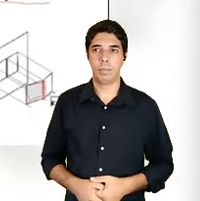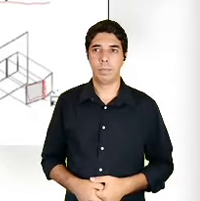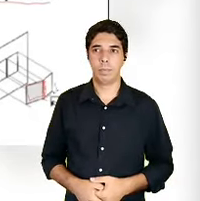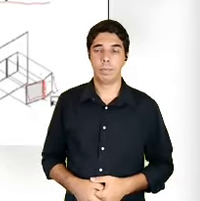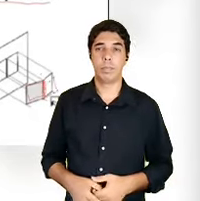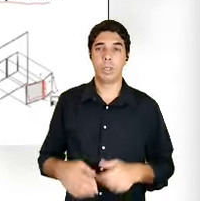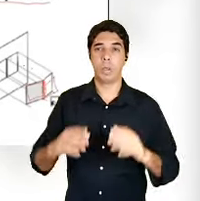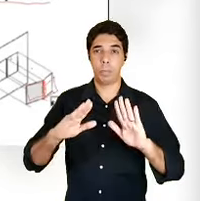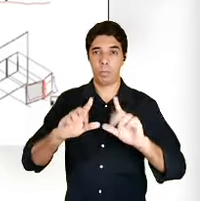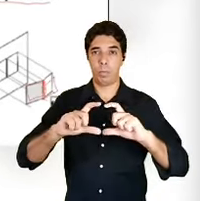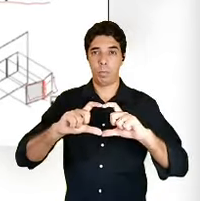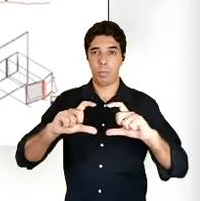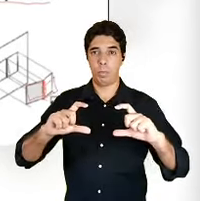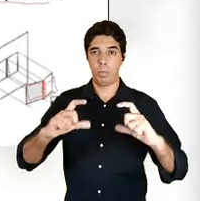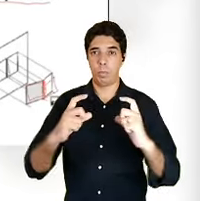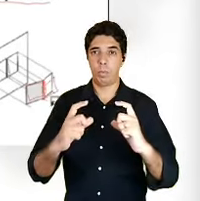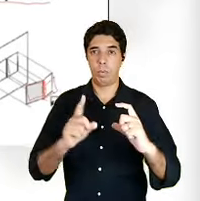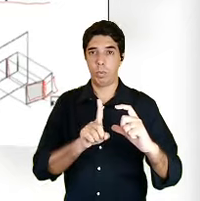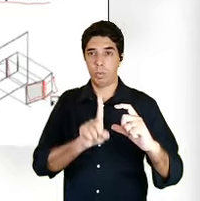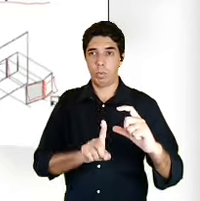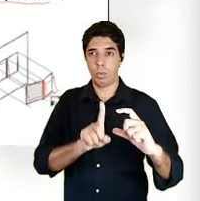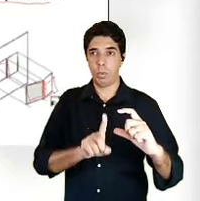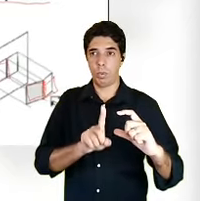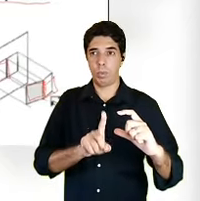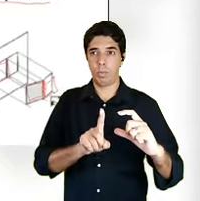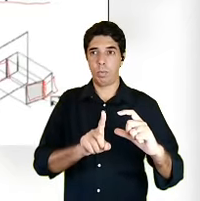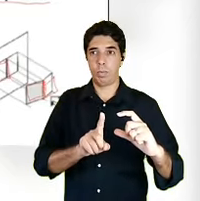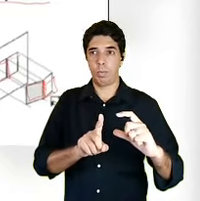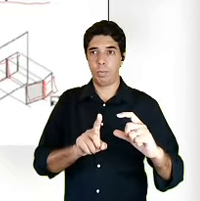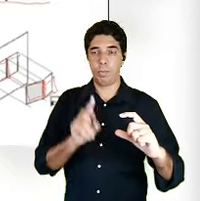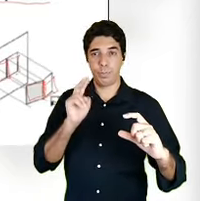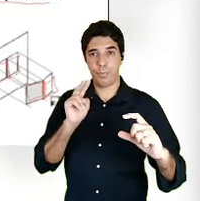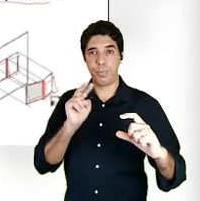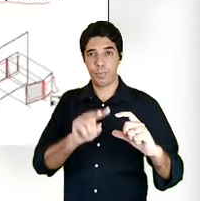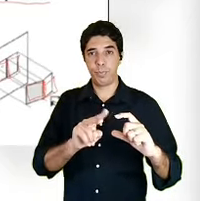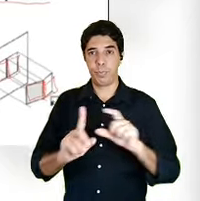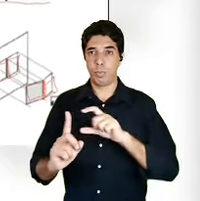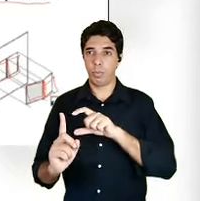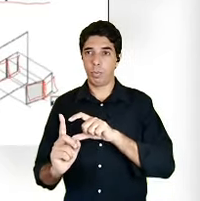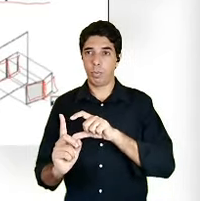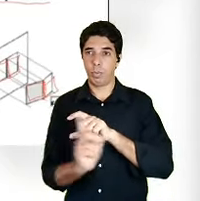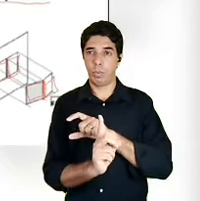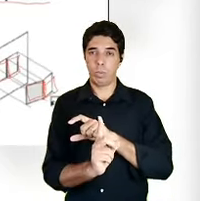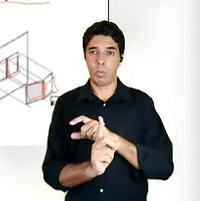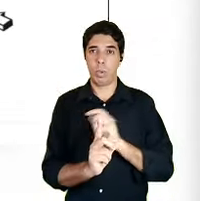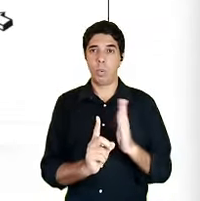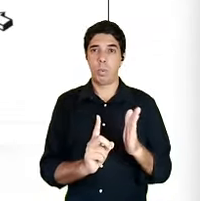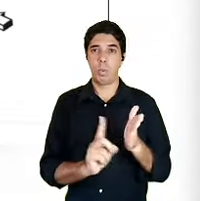duas superfícies. Ela está representada aqui por uma linha, tá? Porque eu consigo enxergar também essa